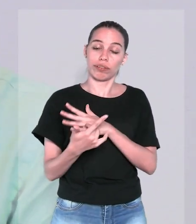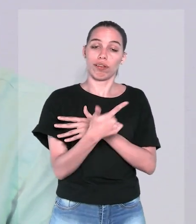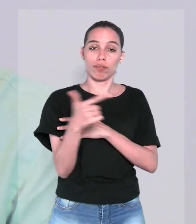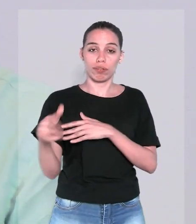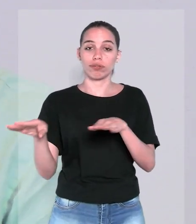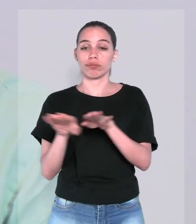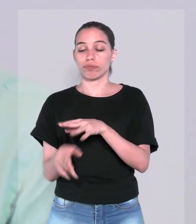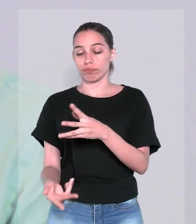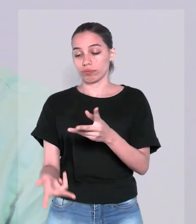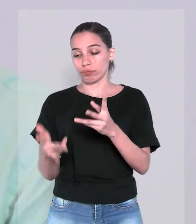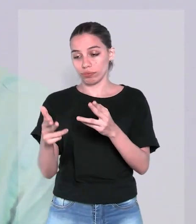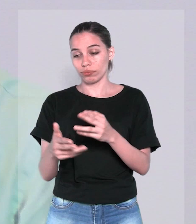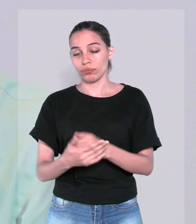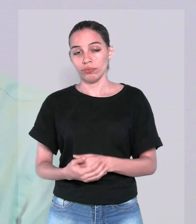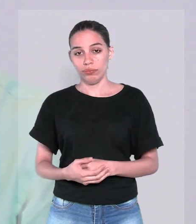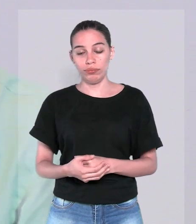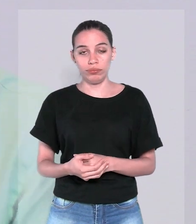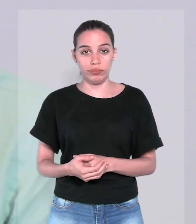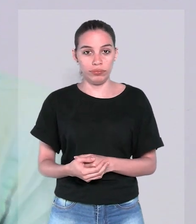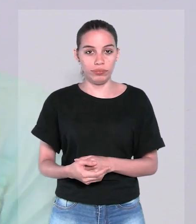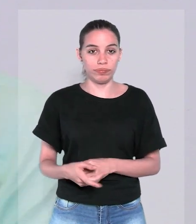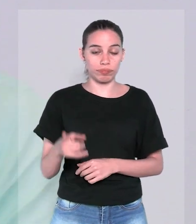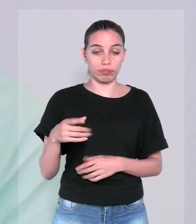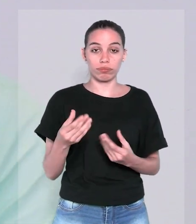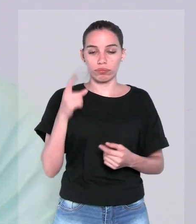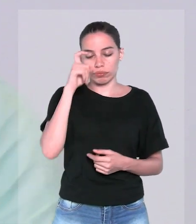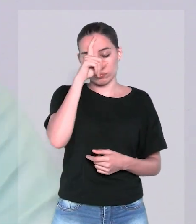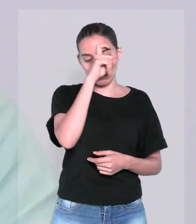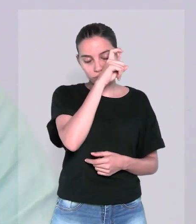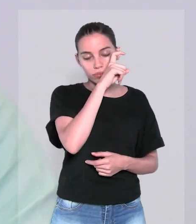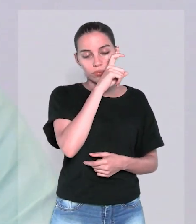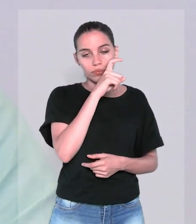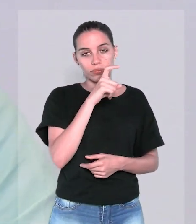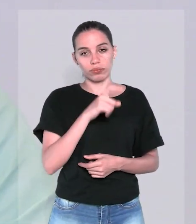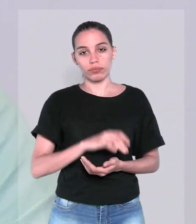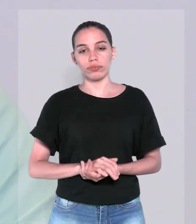que manter as imagens dos ataques significava